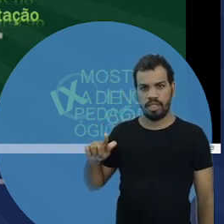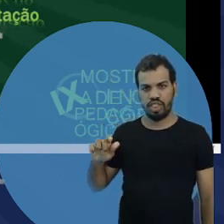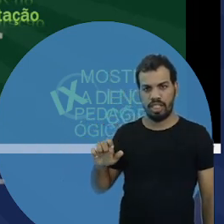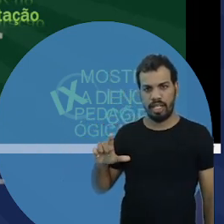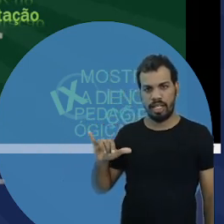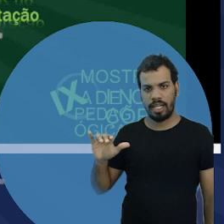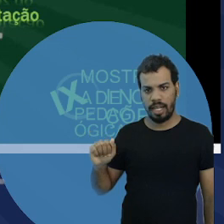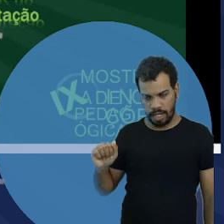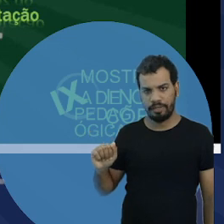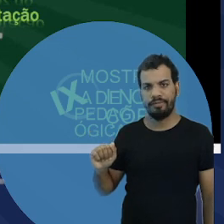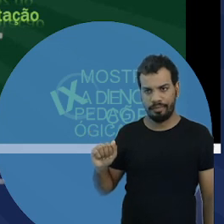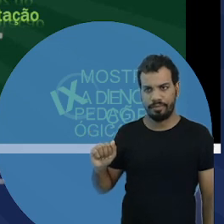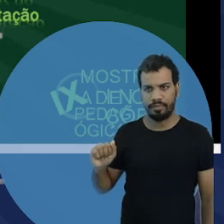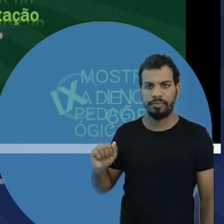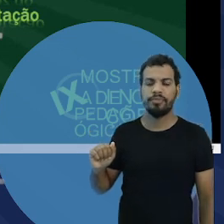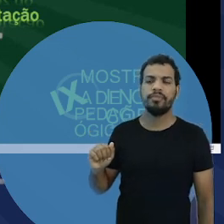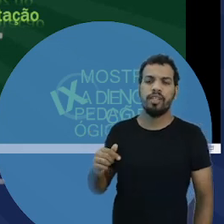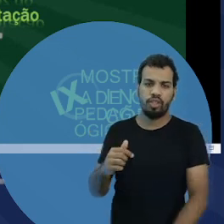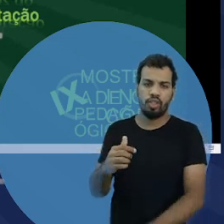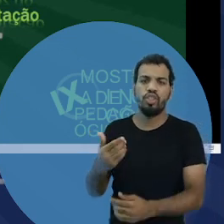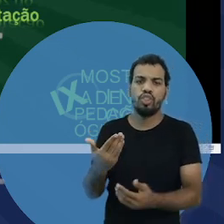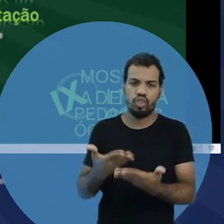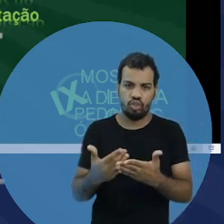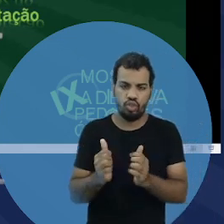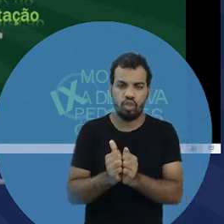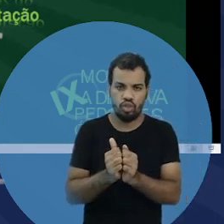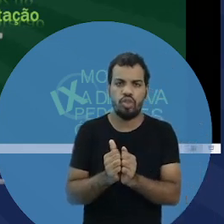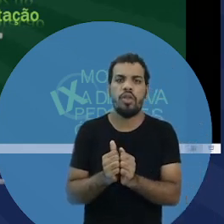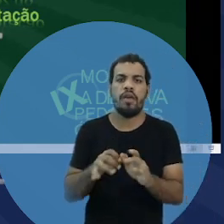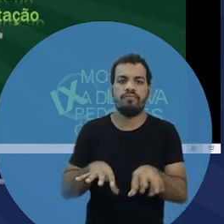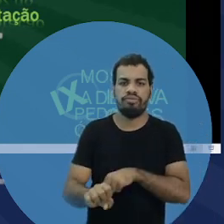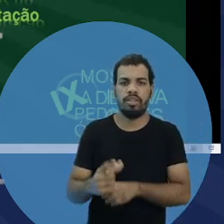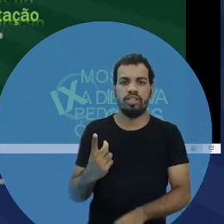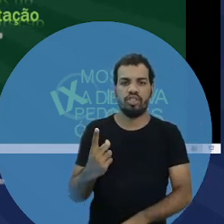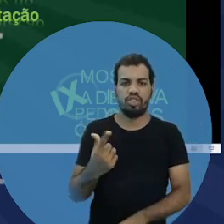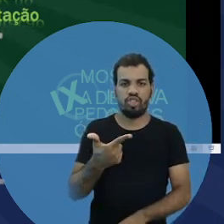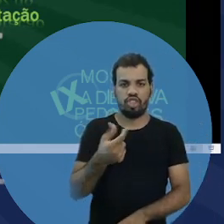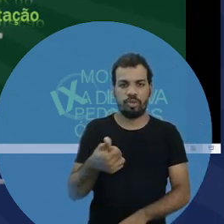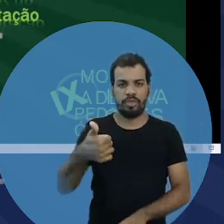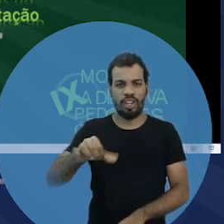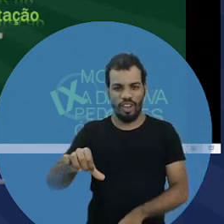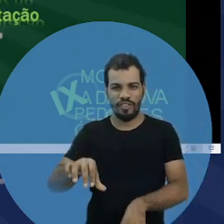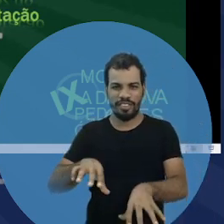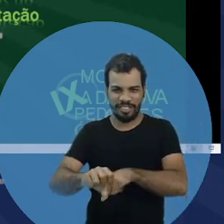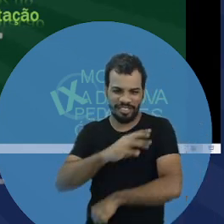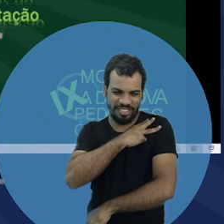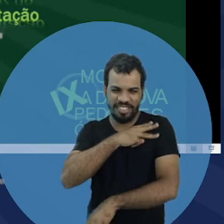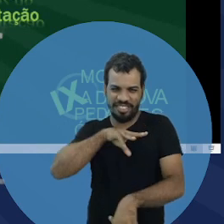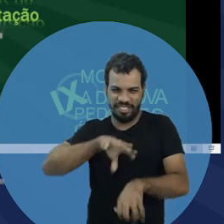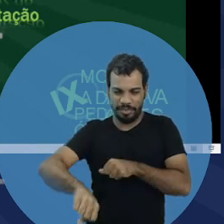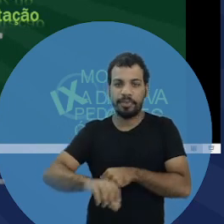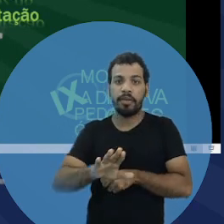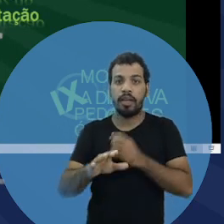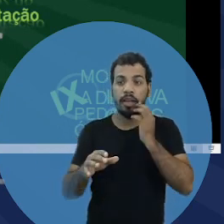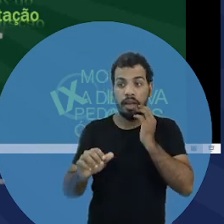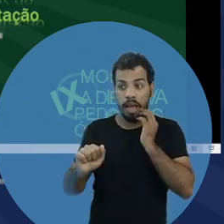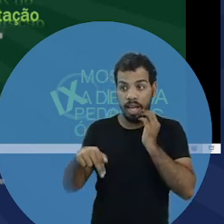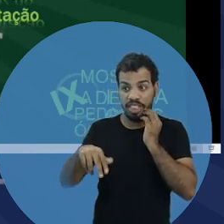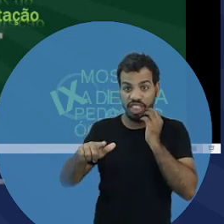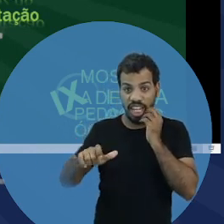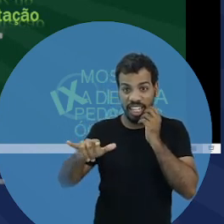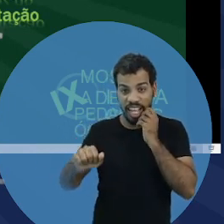conosco, terminou em 2019. Angélica, ela trouxe uma fala sobre